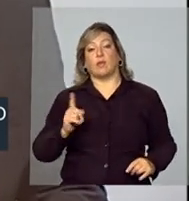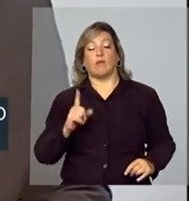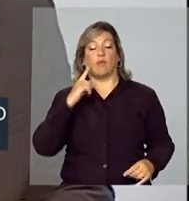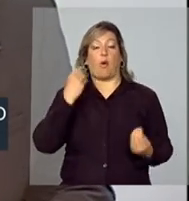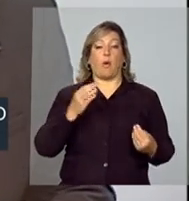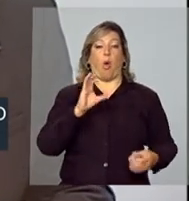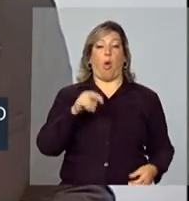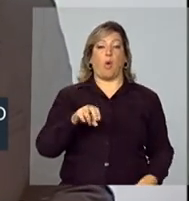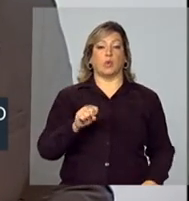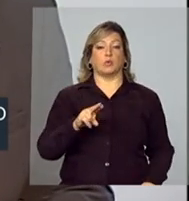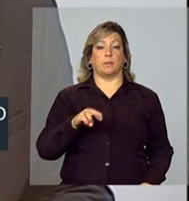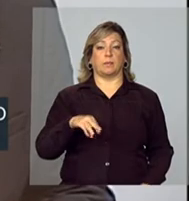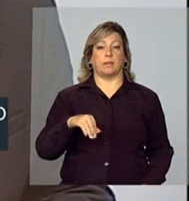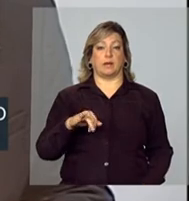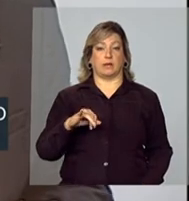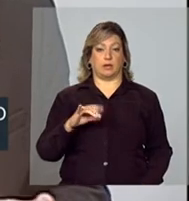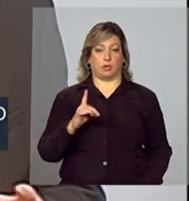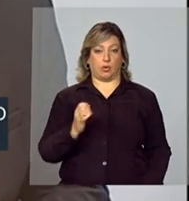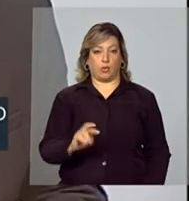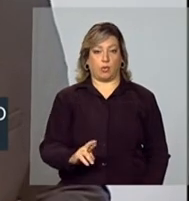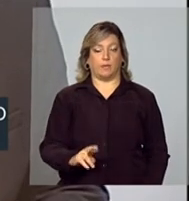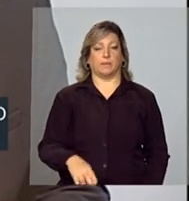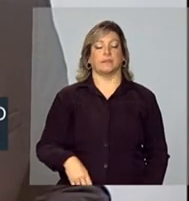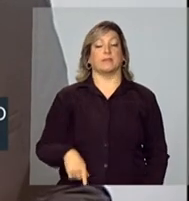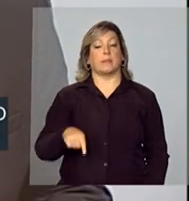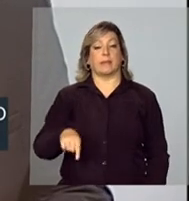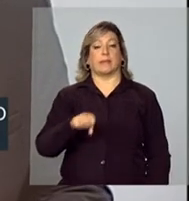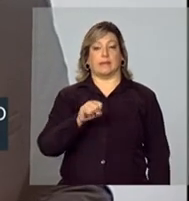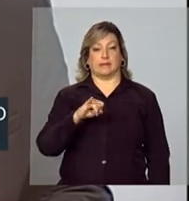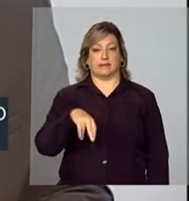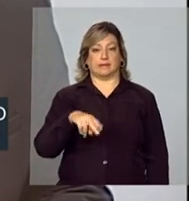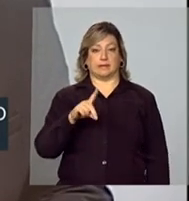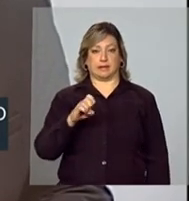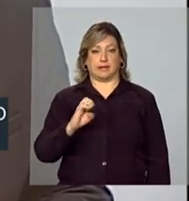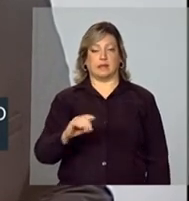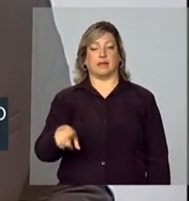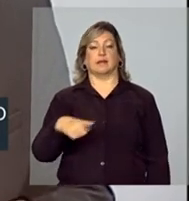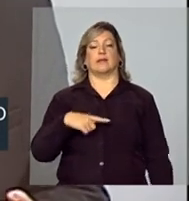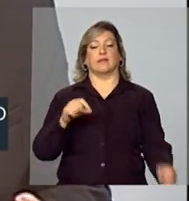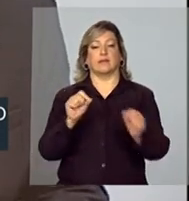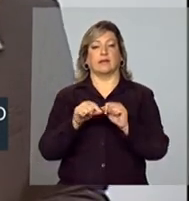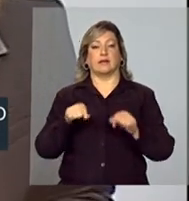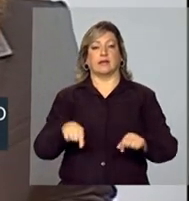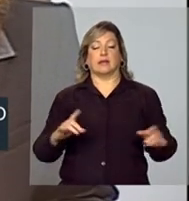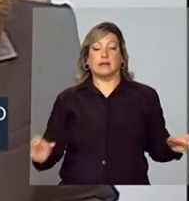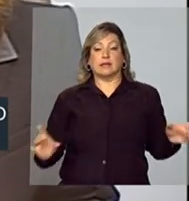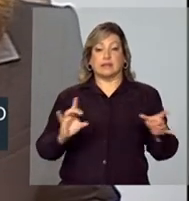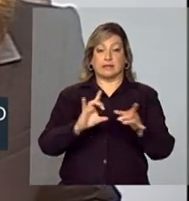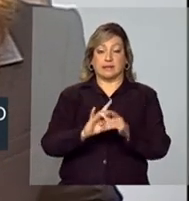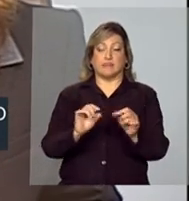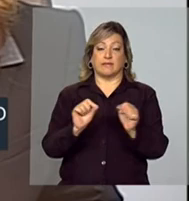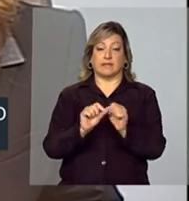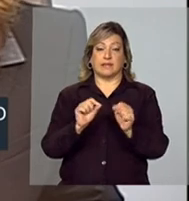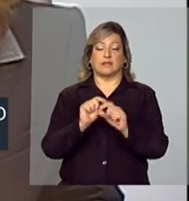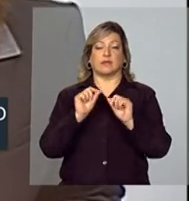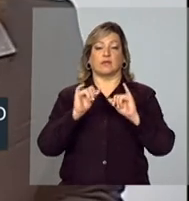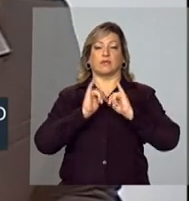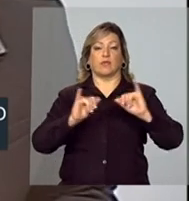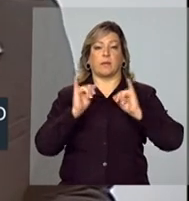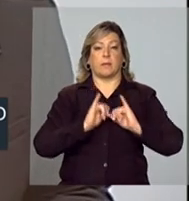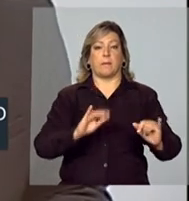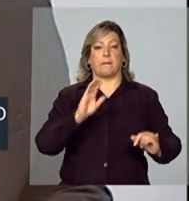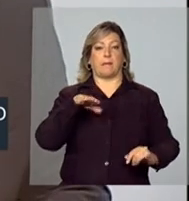nessa com esse conceito integral o e construir um banco de dados em que